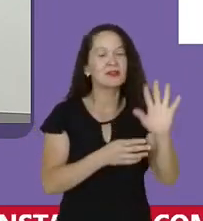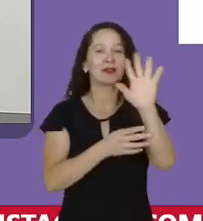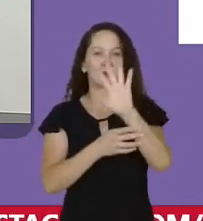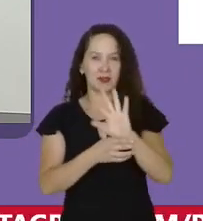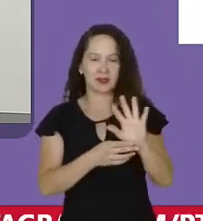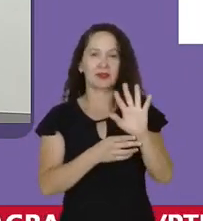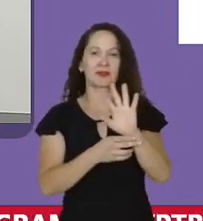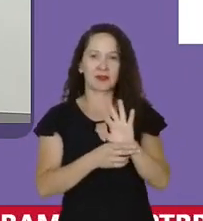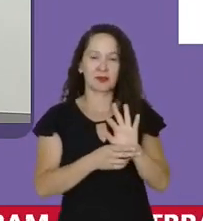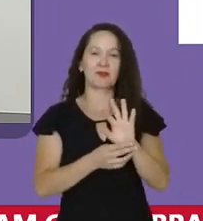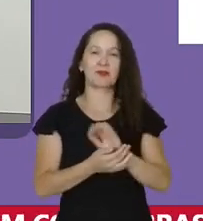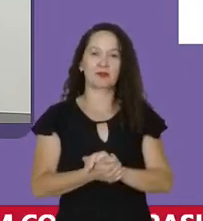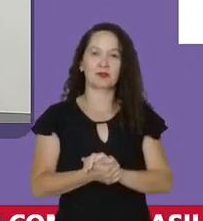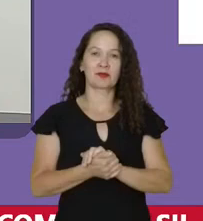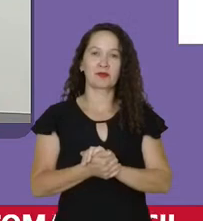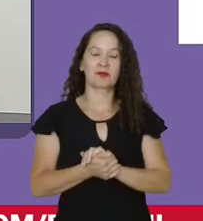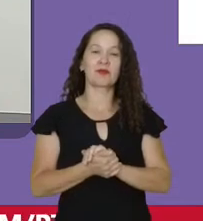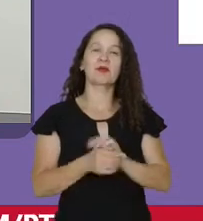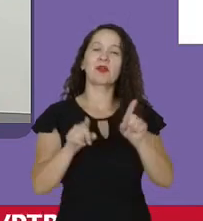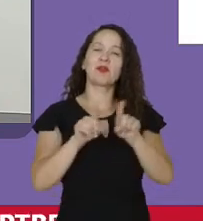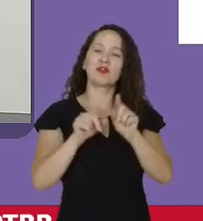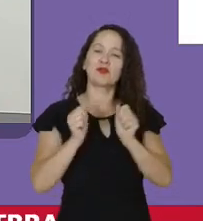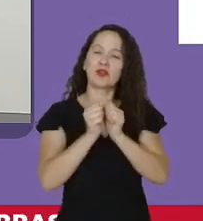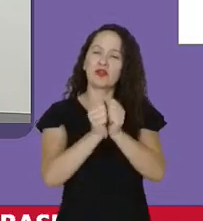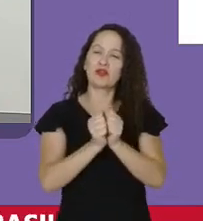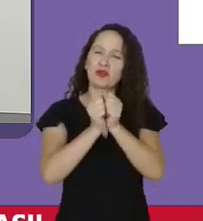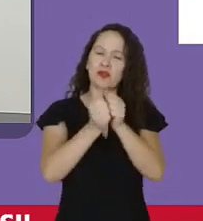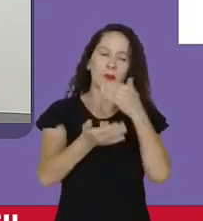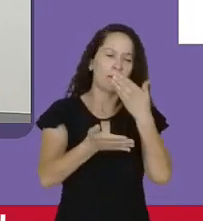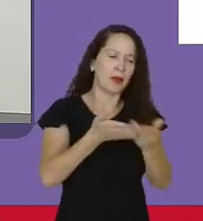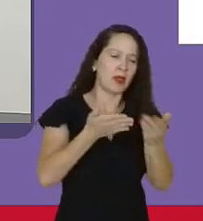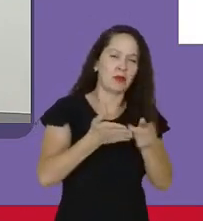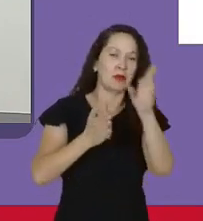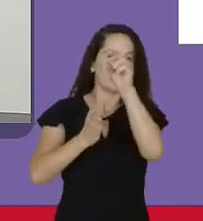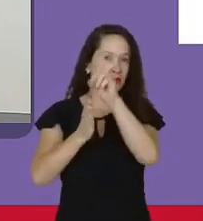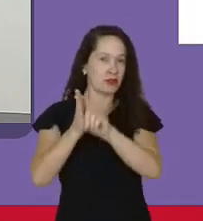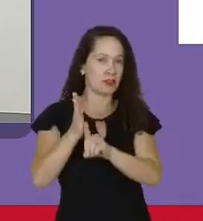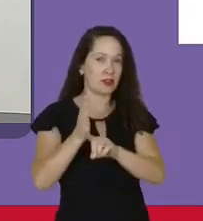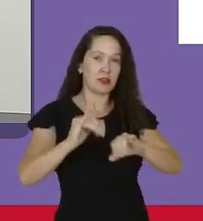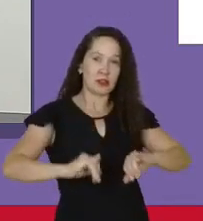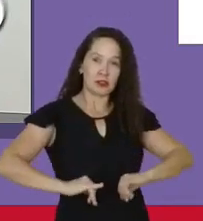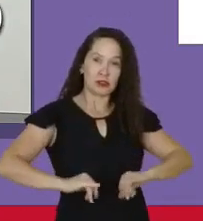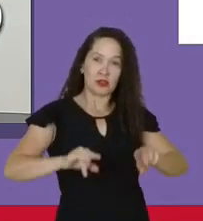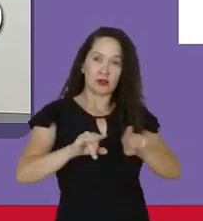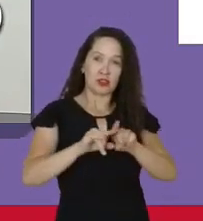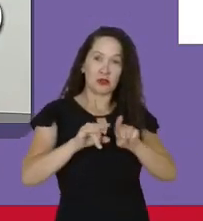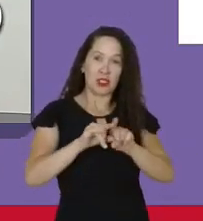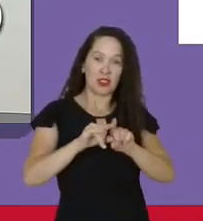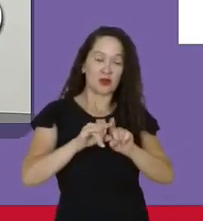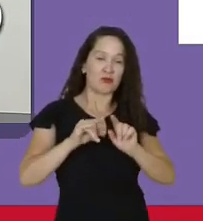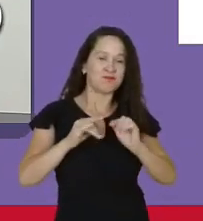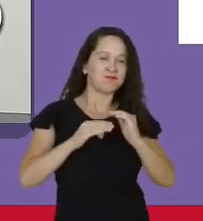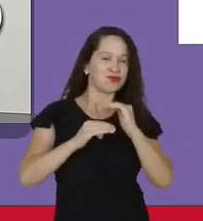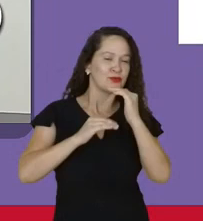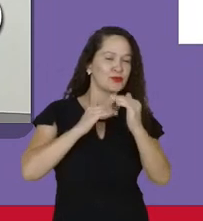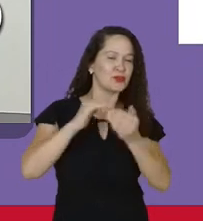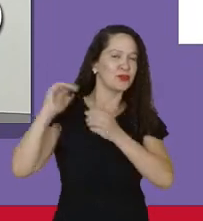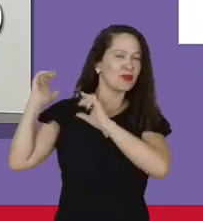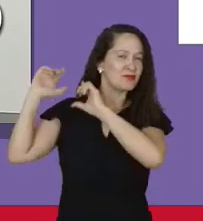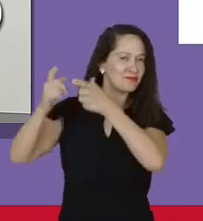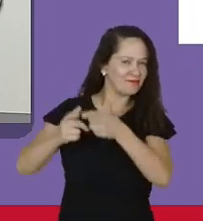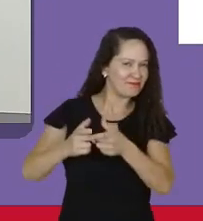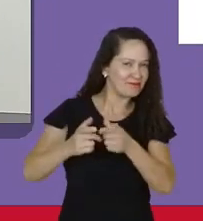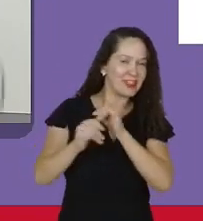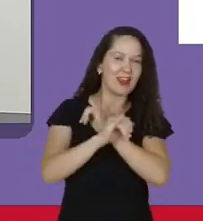geral e junto com esses retrocessos, a gente sofre com o avanço do conservadorismo. O conservadorismo